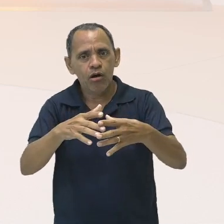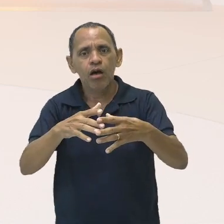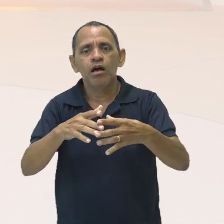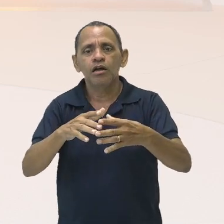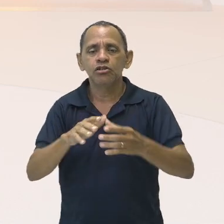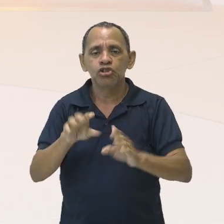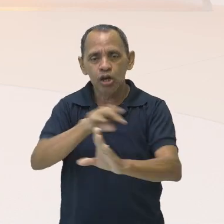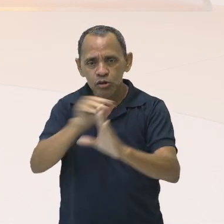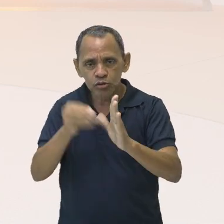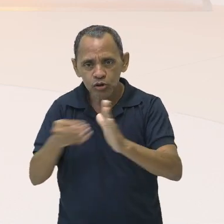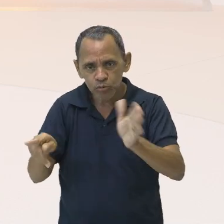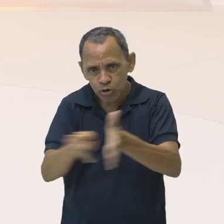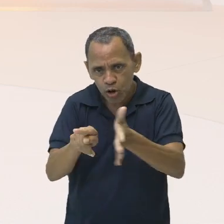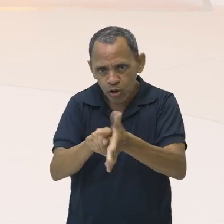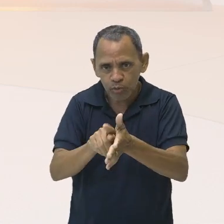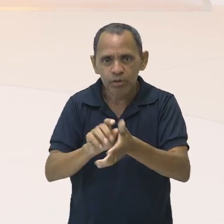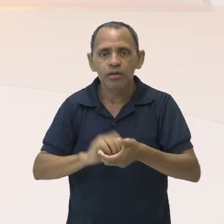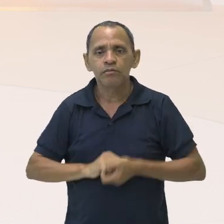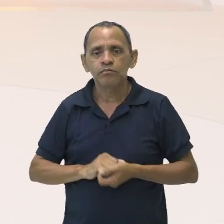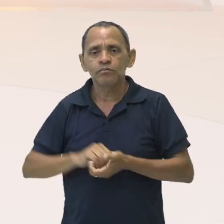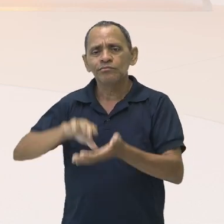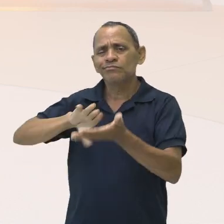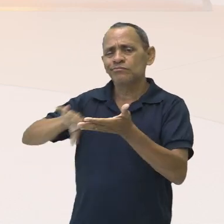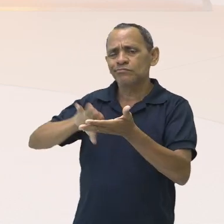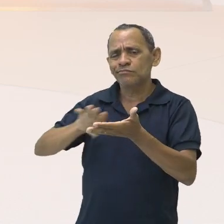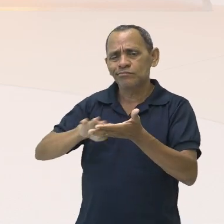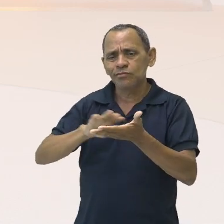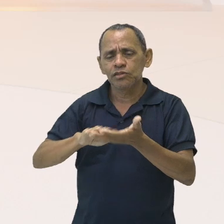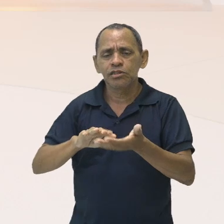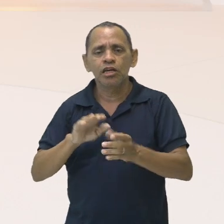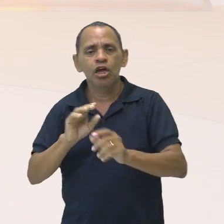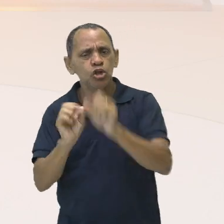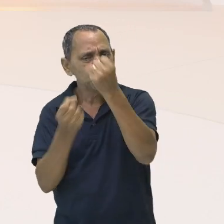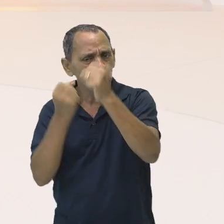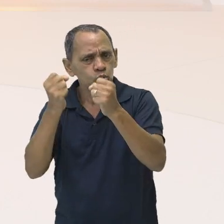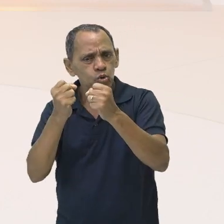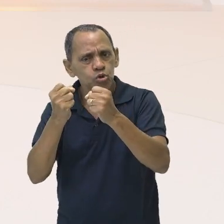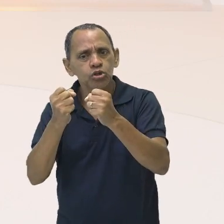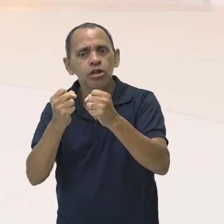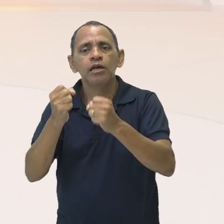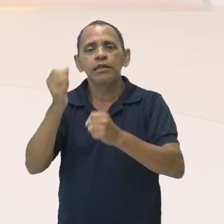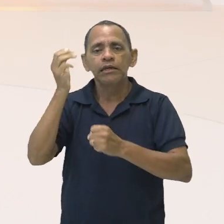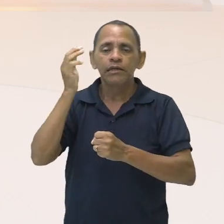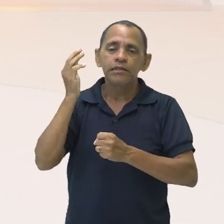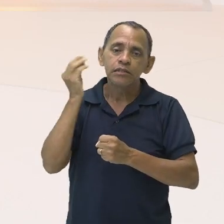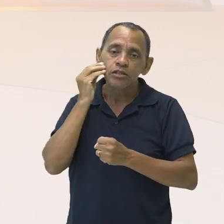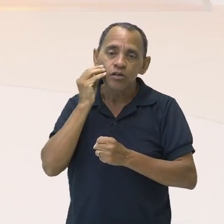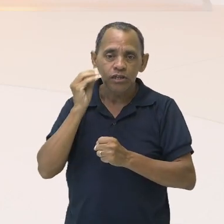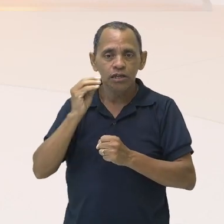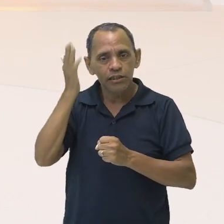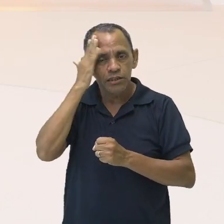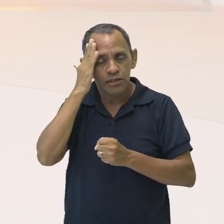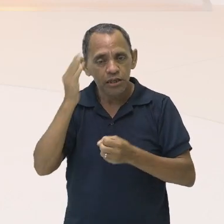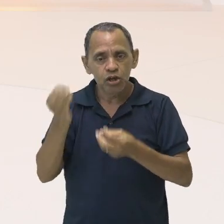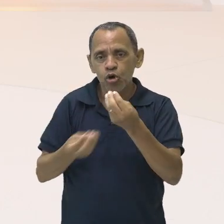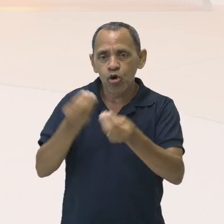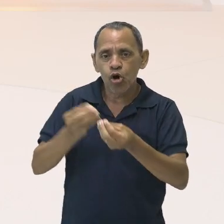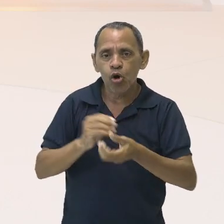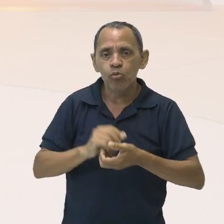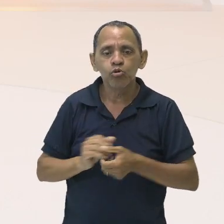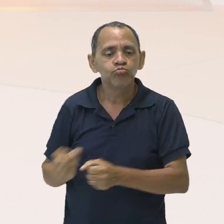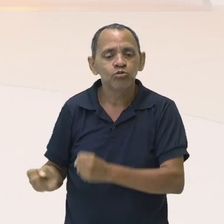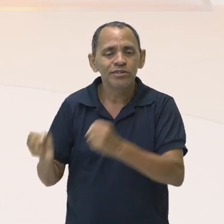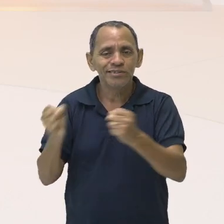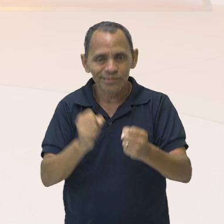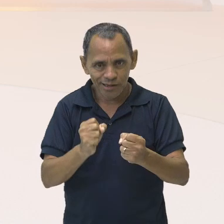pouco aí questão de informática, tecnologia, tentar compreender as potencialidades, né, as vocações aí que ainda